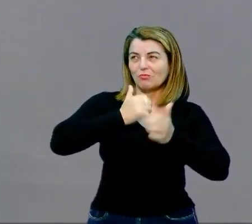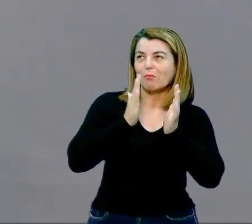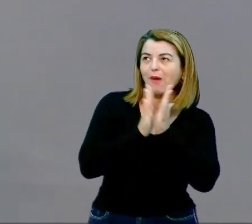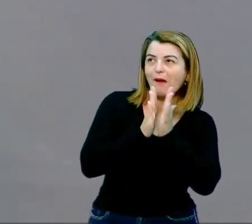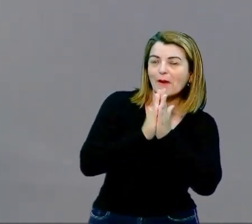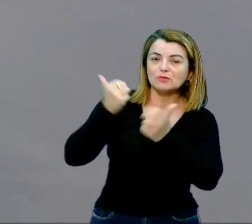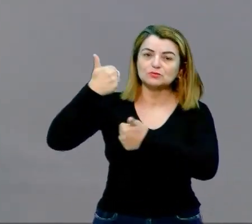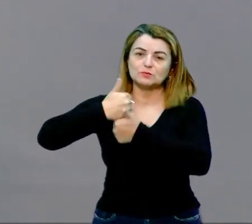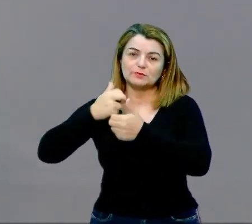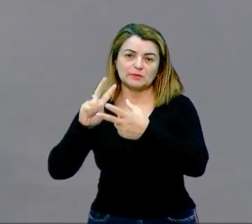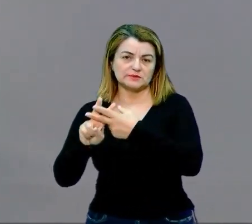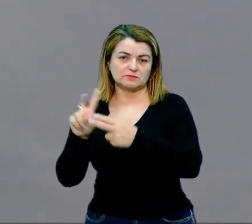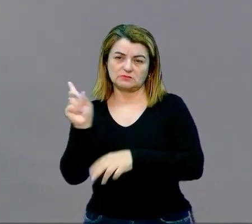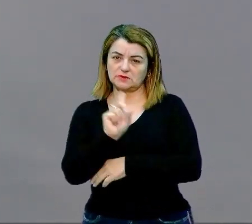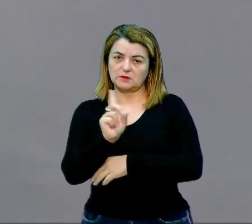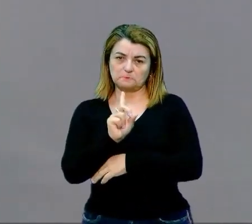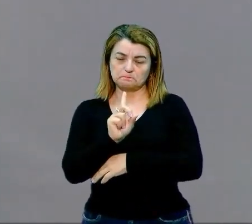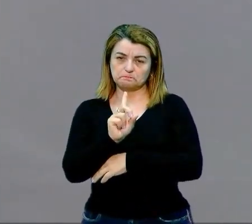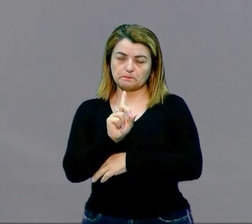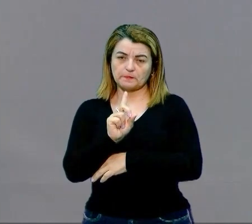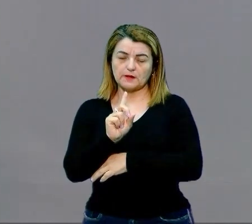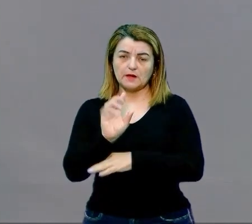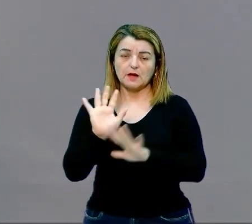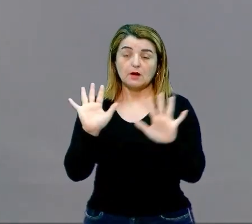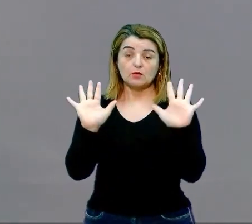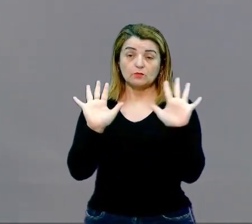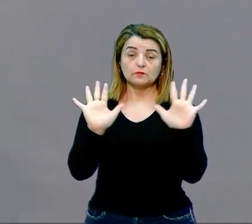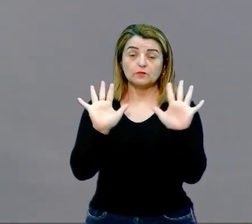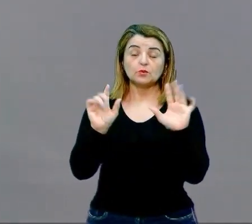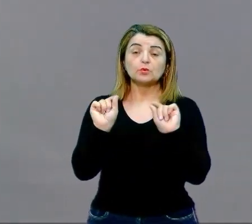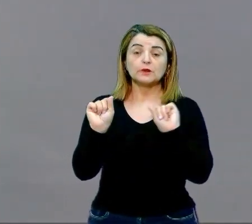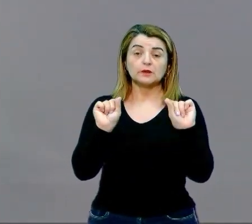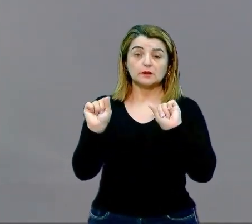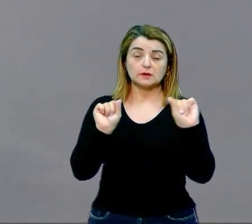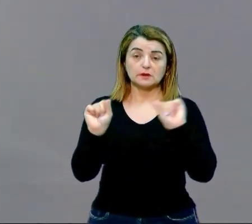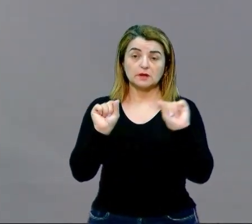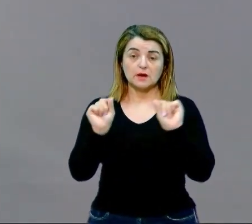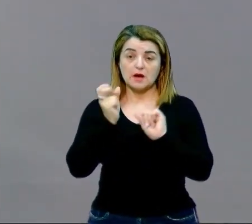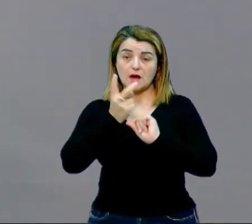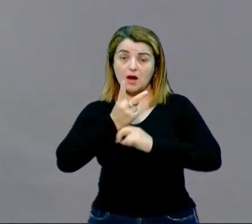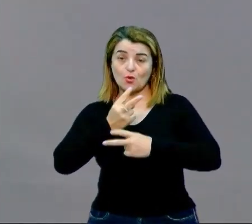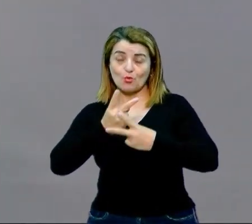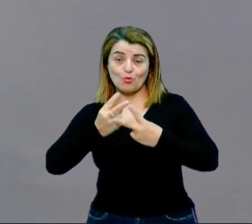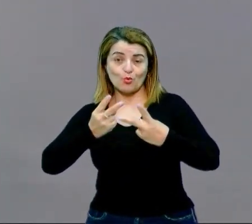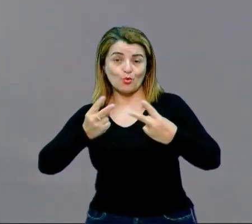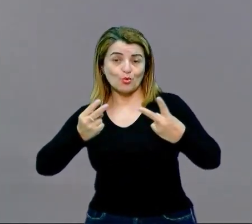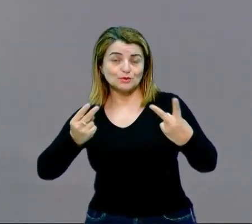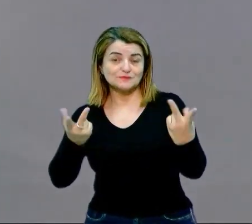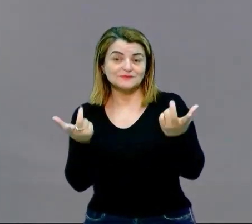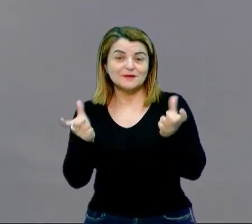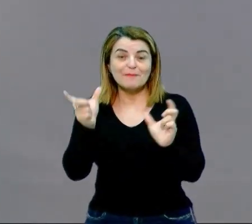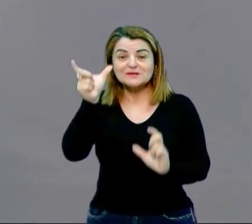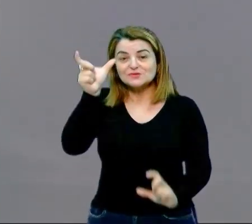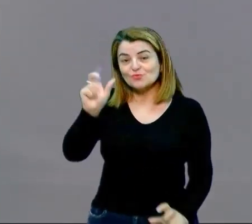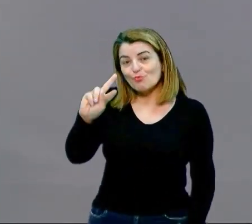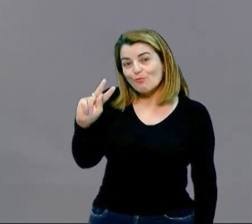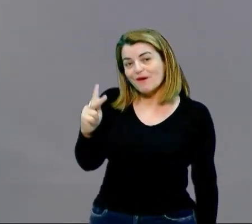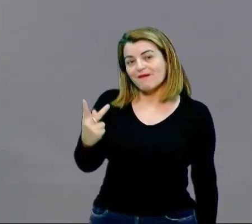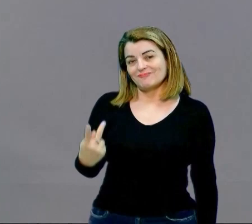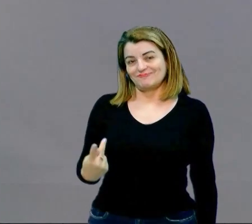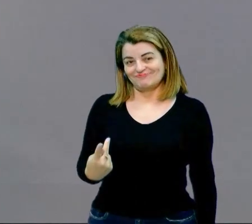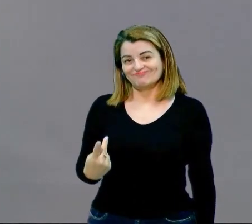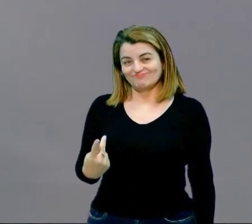pela prisão. Tudo bem. É uma situação em que a coisa se torna um pouco mais humana do que a